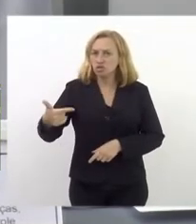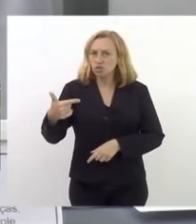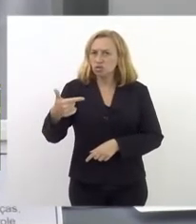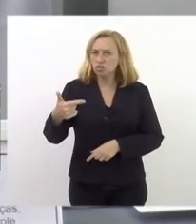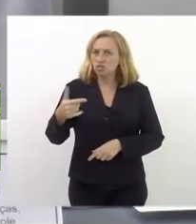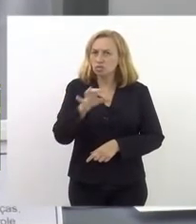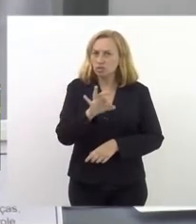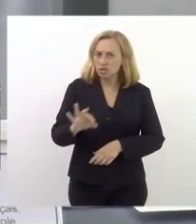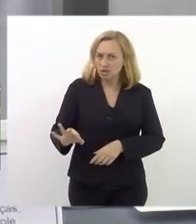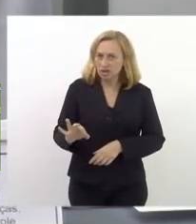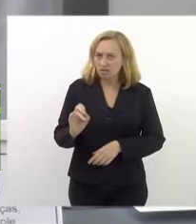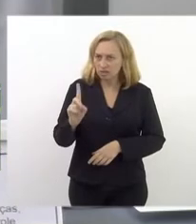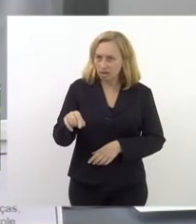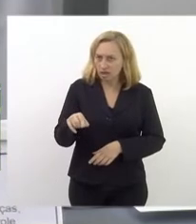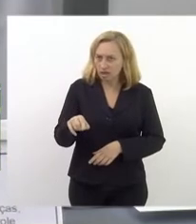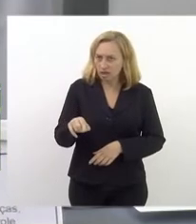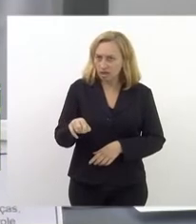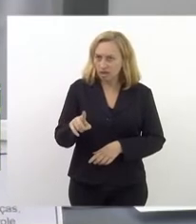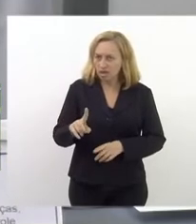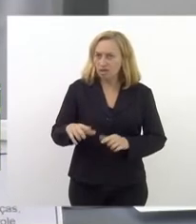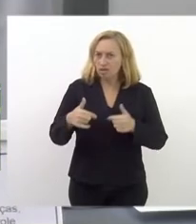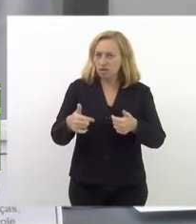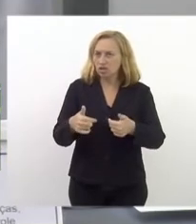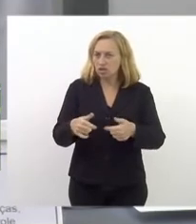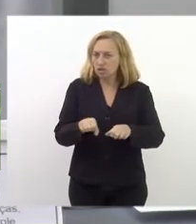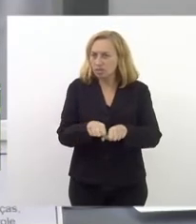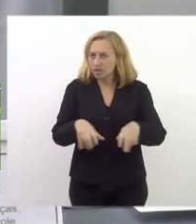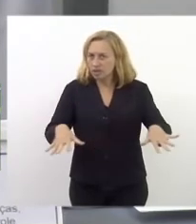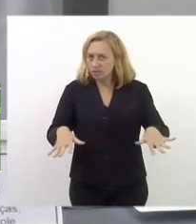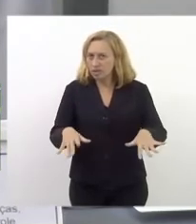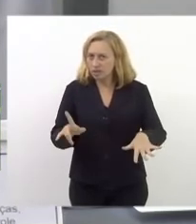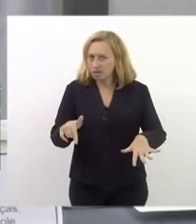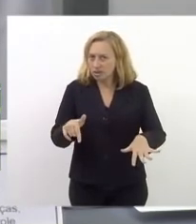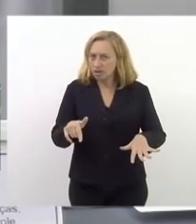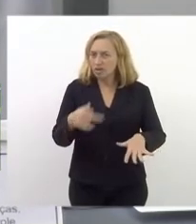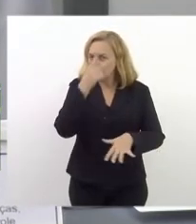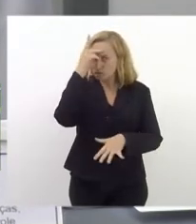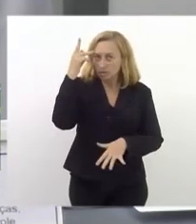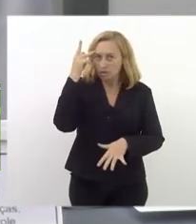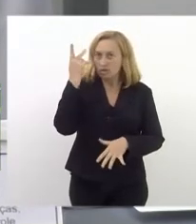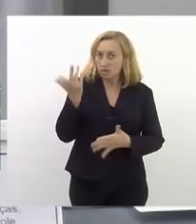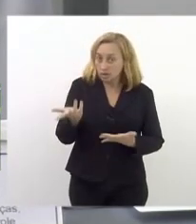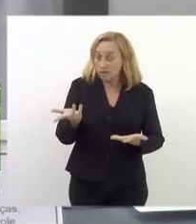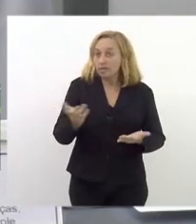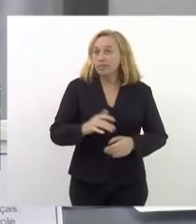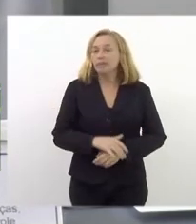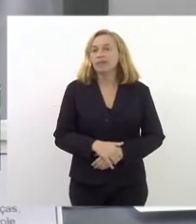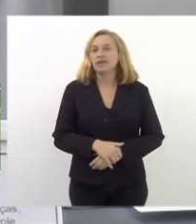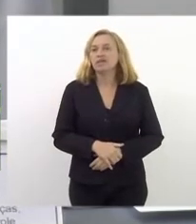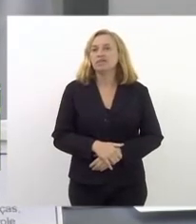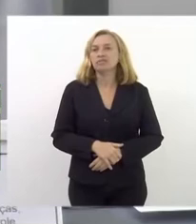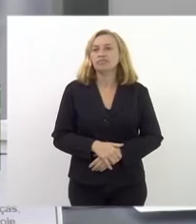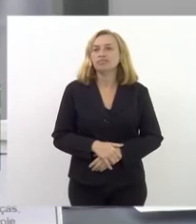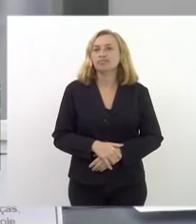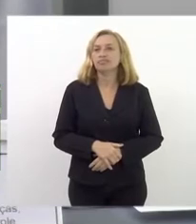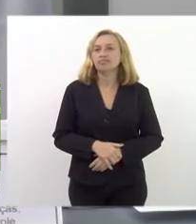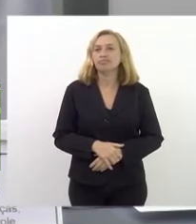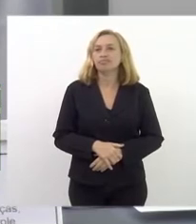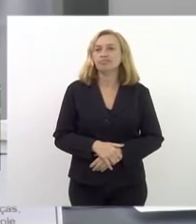né? Isso que é o efeito pandemia, com as pessoas fazendo aí as